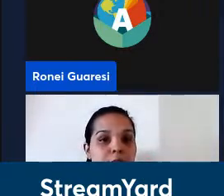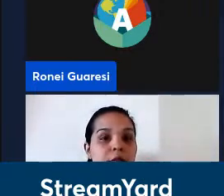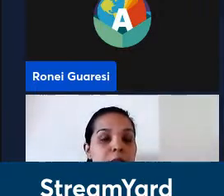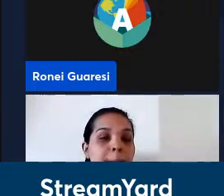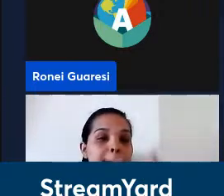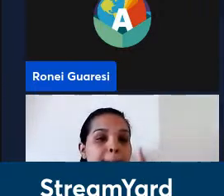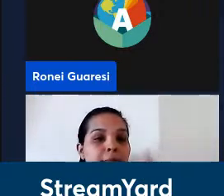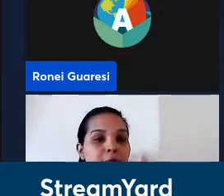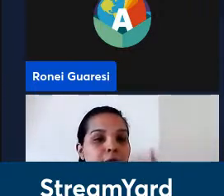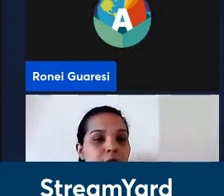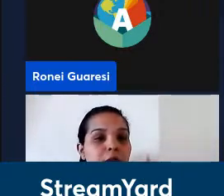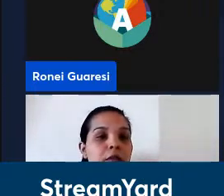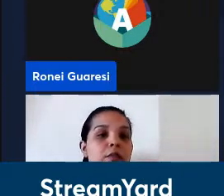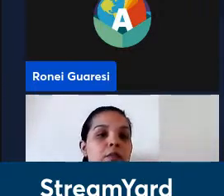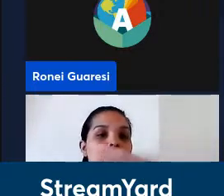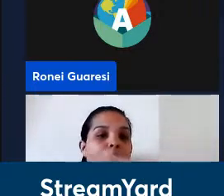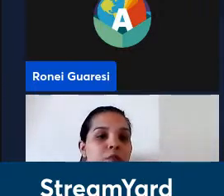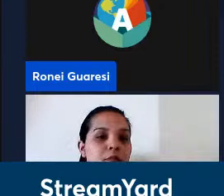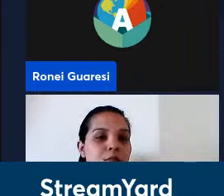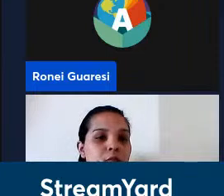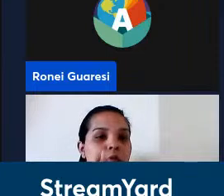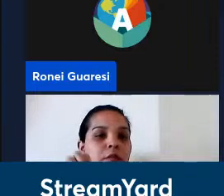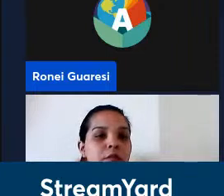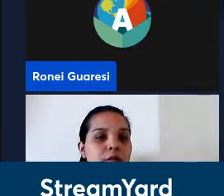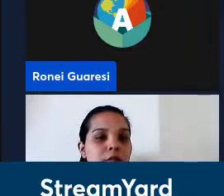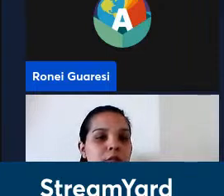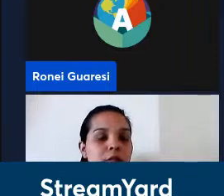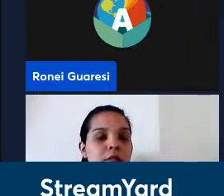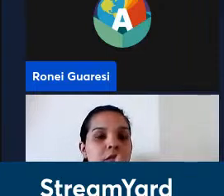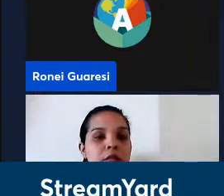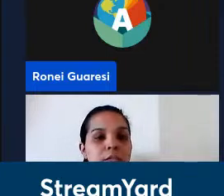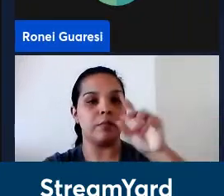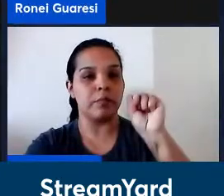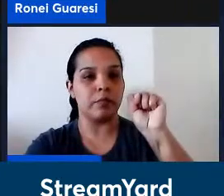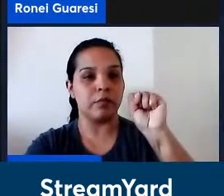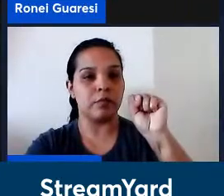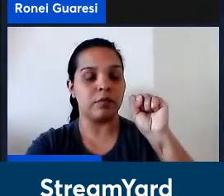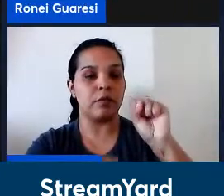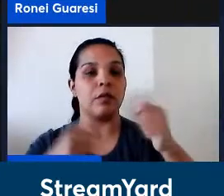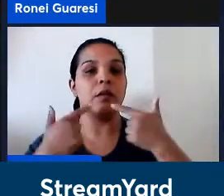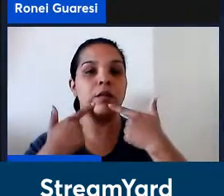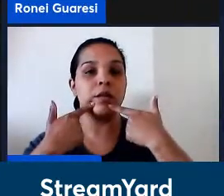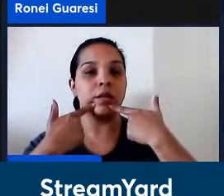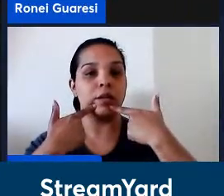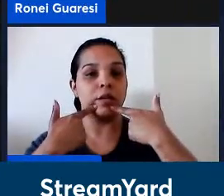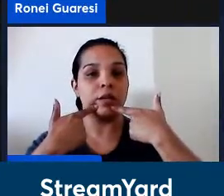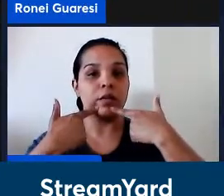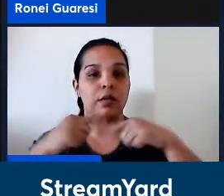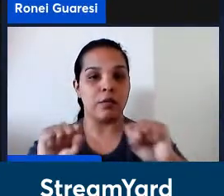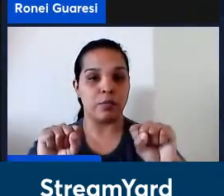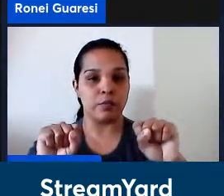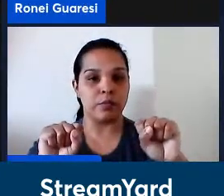participando os programas de pós-graduação em ensino e programas de pós-graduação em linguística,